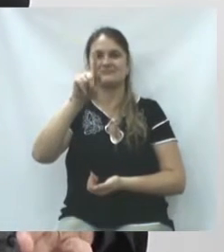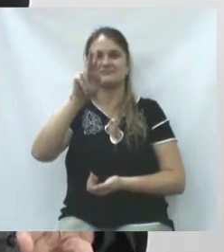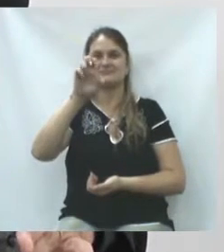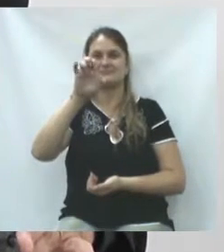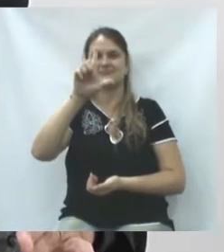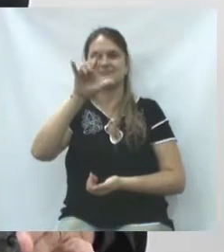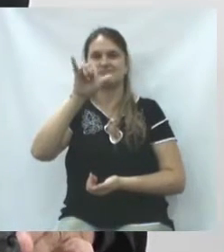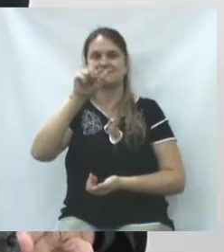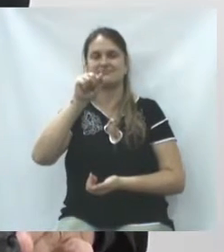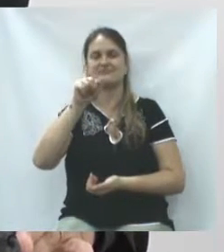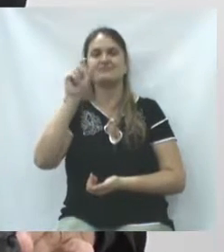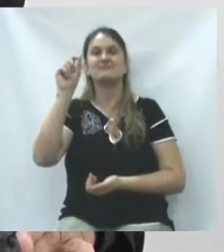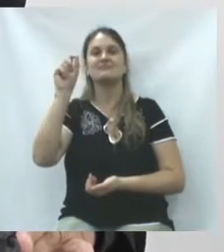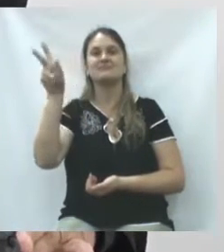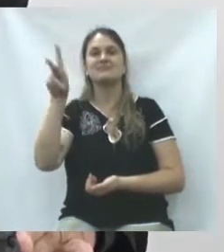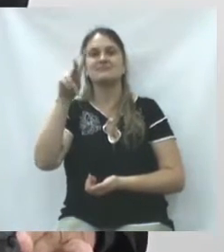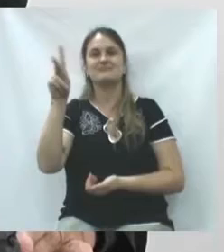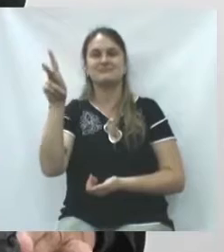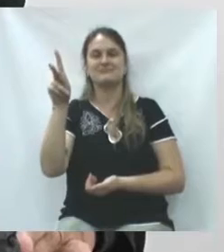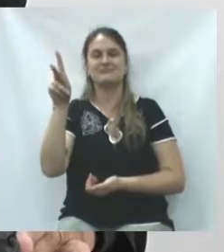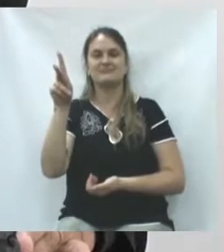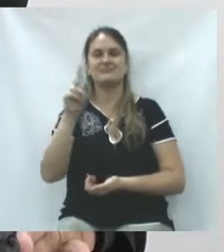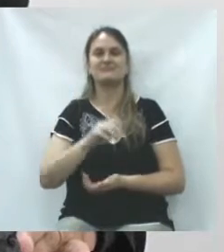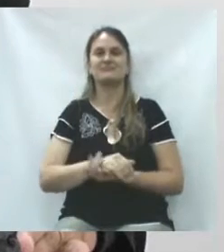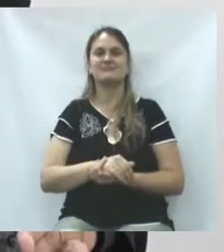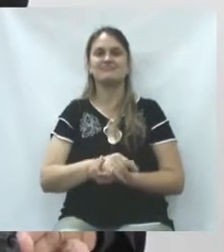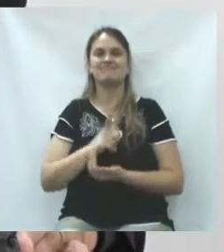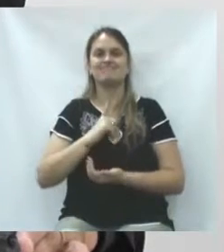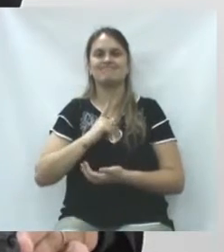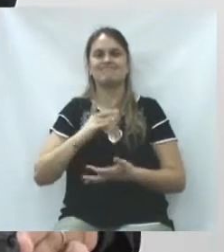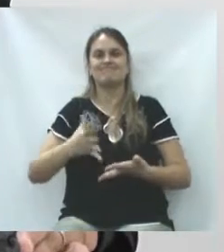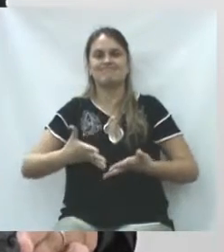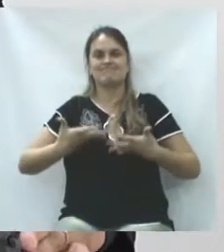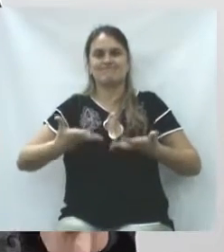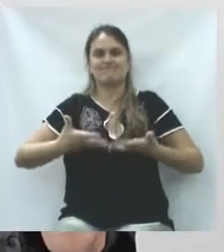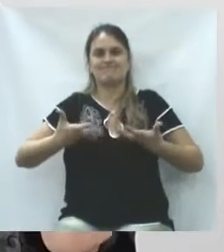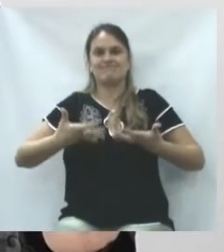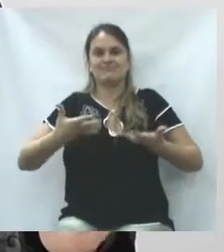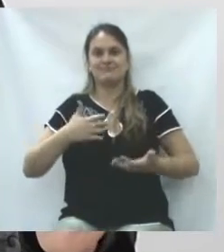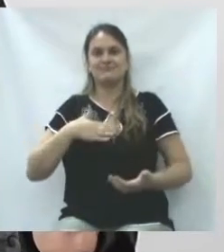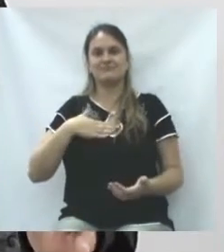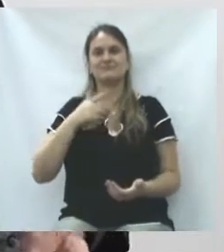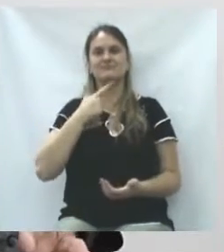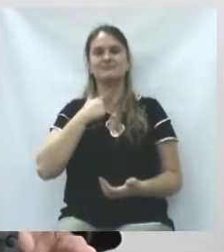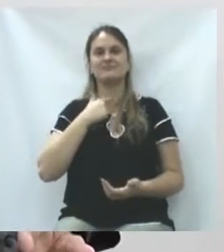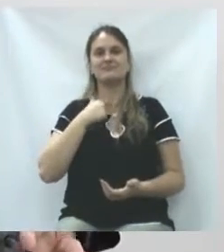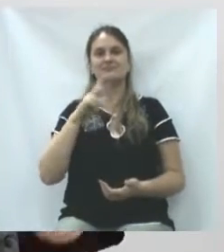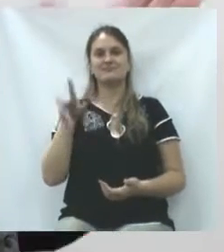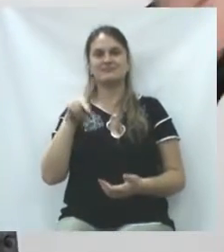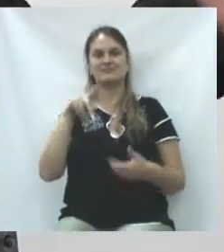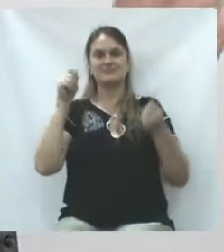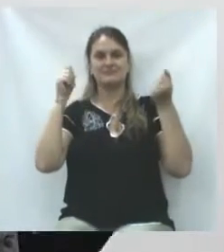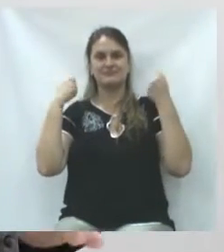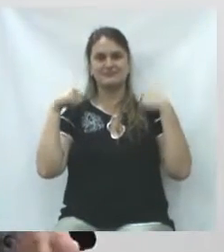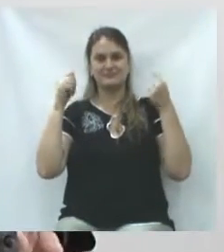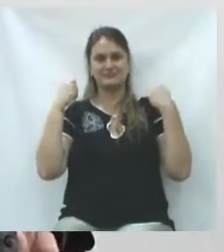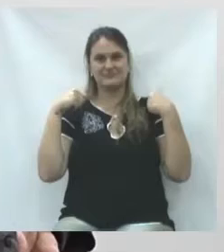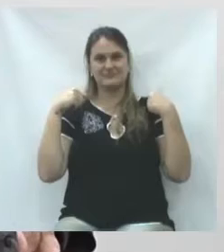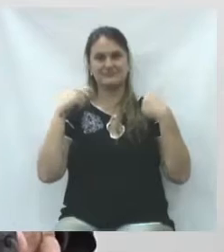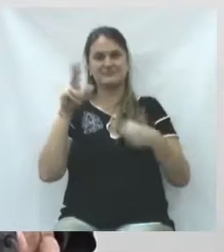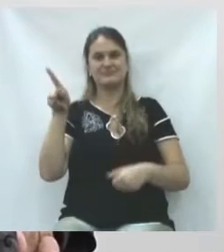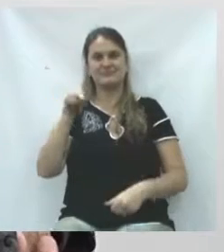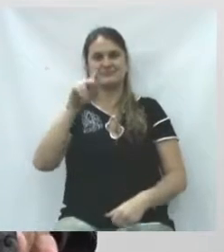professor que despertou em mim a vontade de ser professor de educação física? O professor Josias